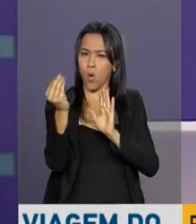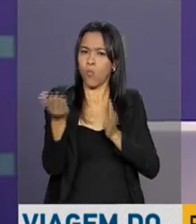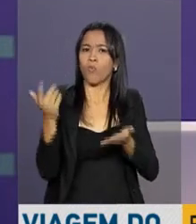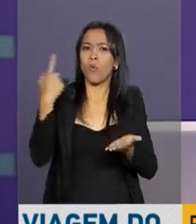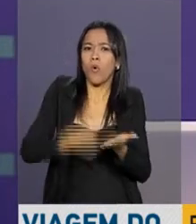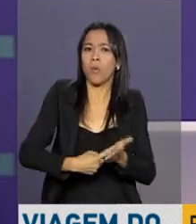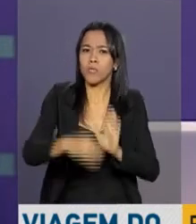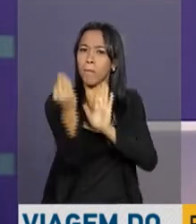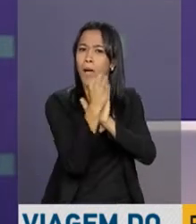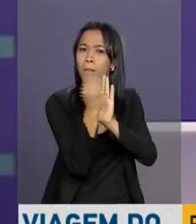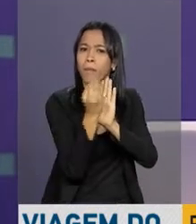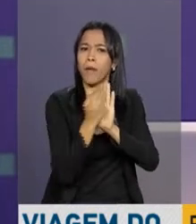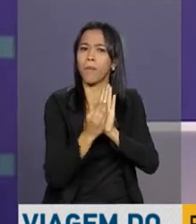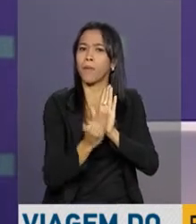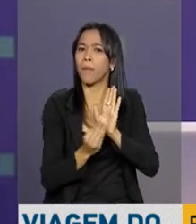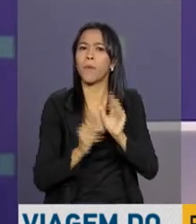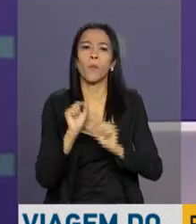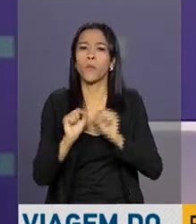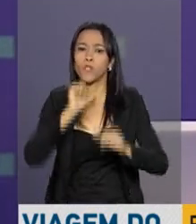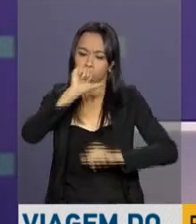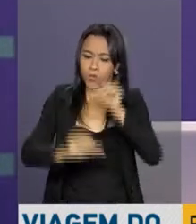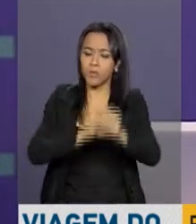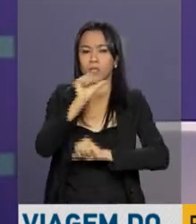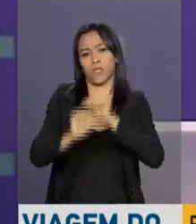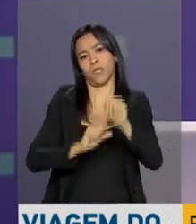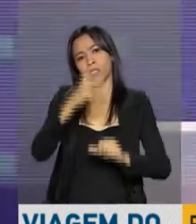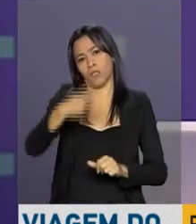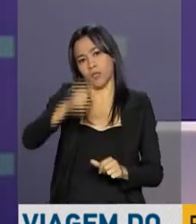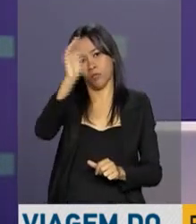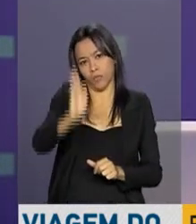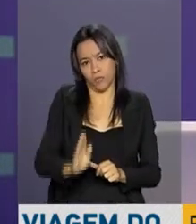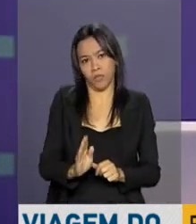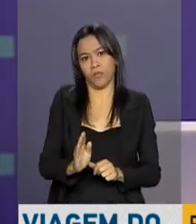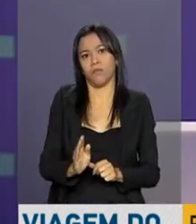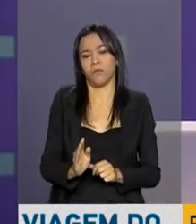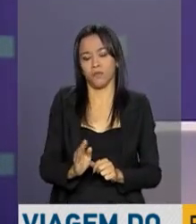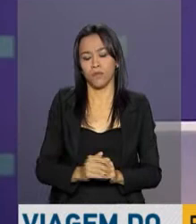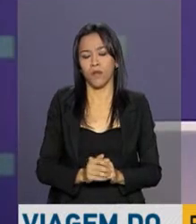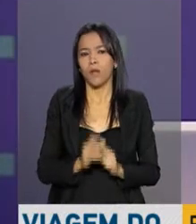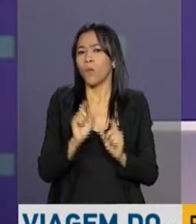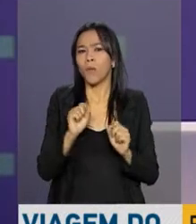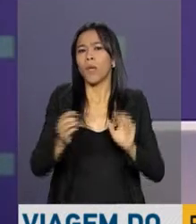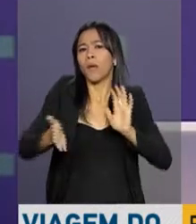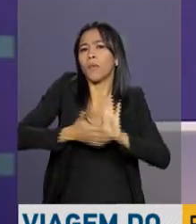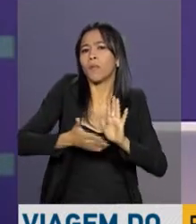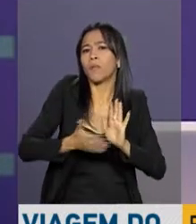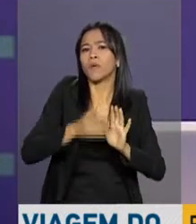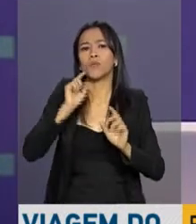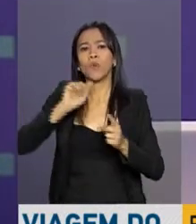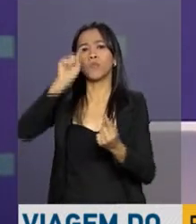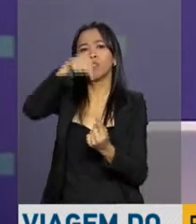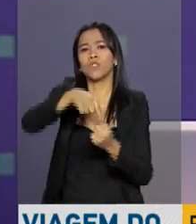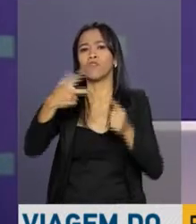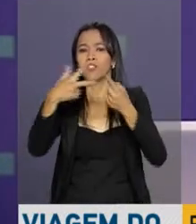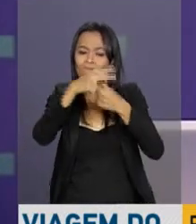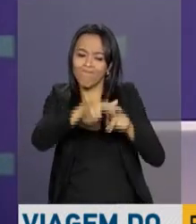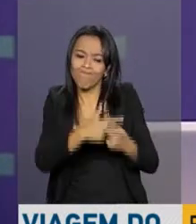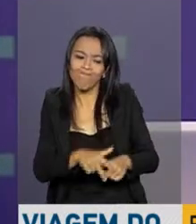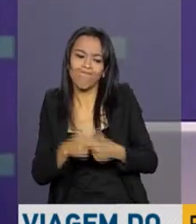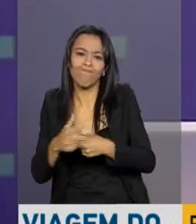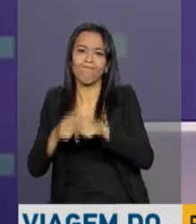reformas vista no Brasil em muito tempo. É uma agenda de modernização do país, ou